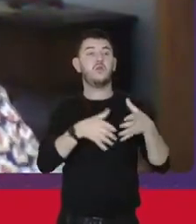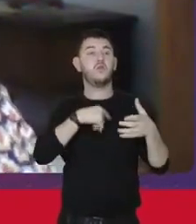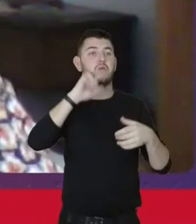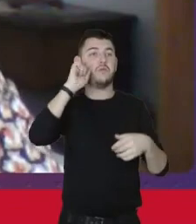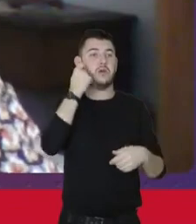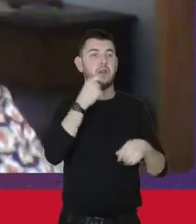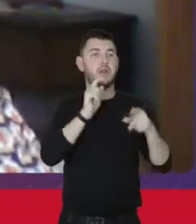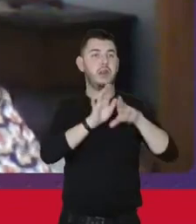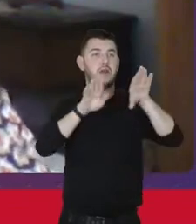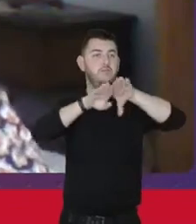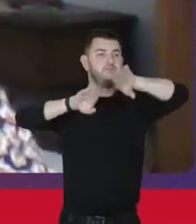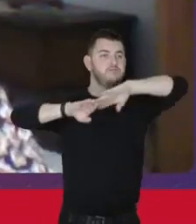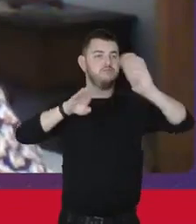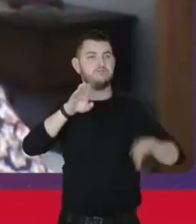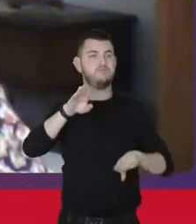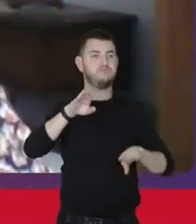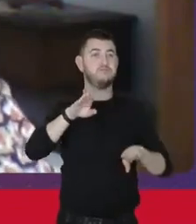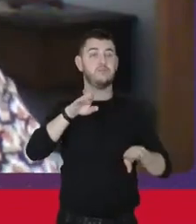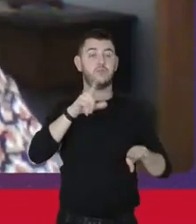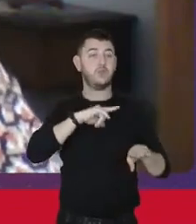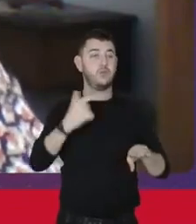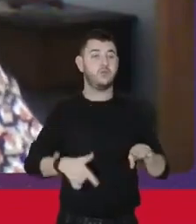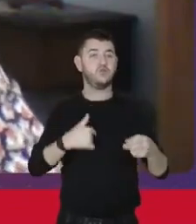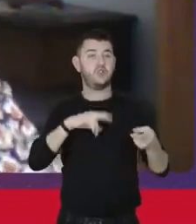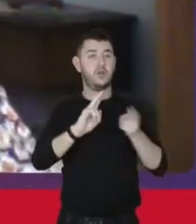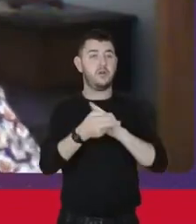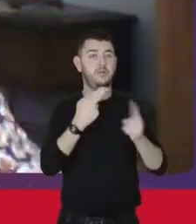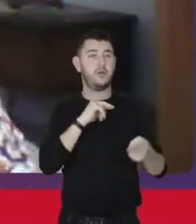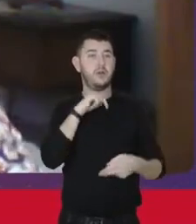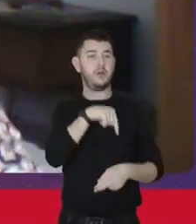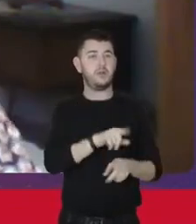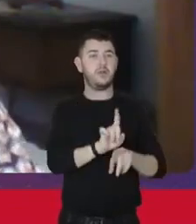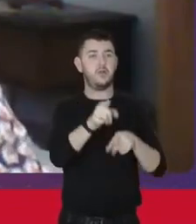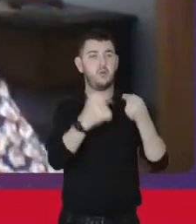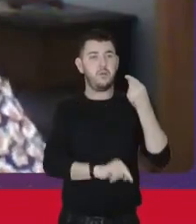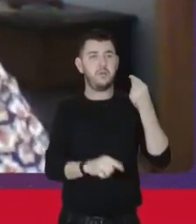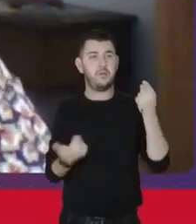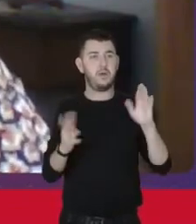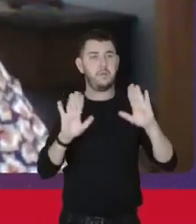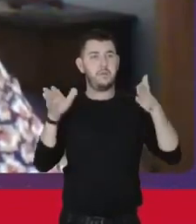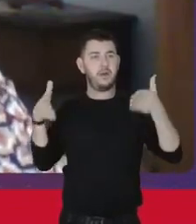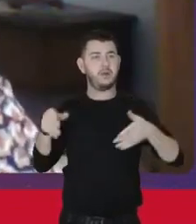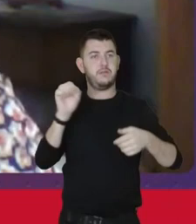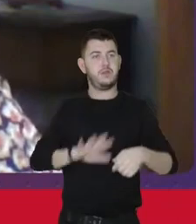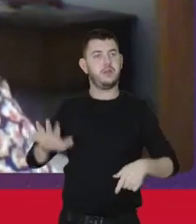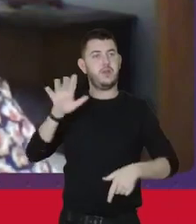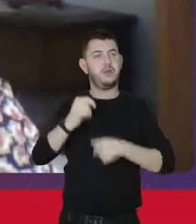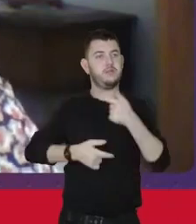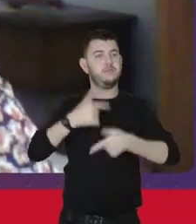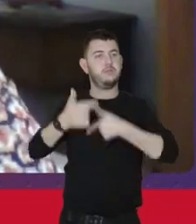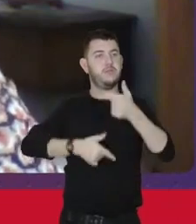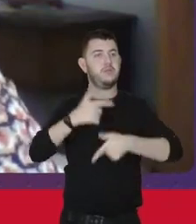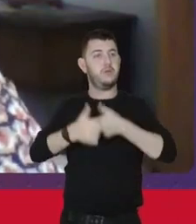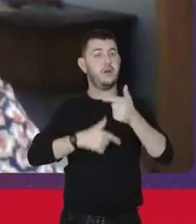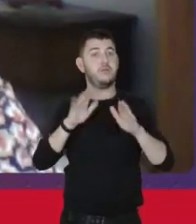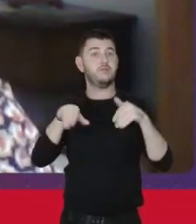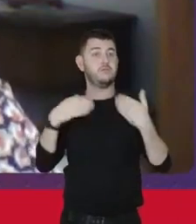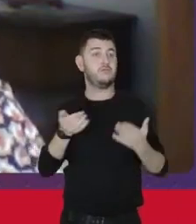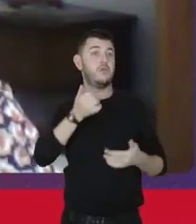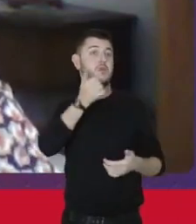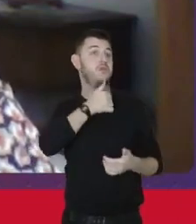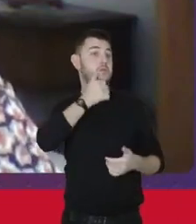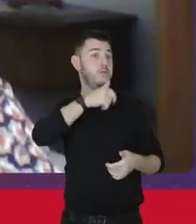não teria habilidades, estaria inapta para participar do mercado de trabalho. As